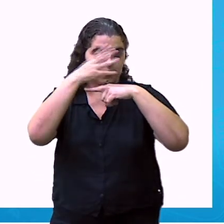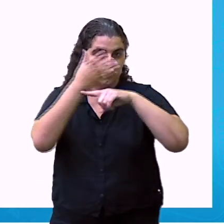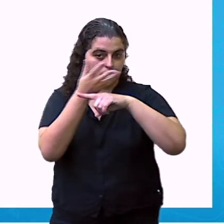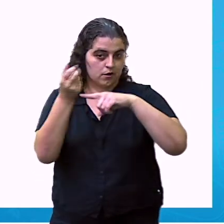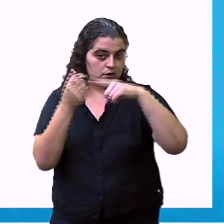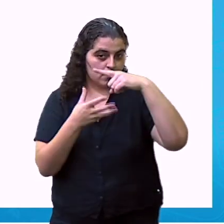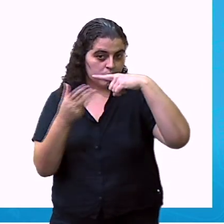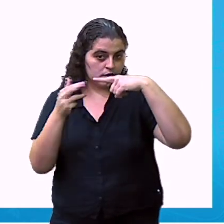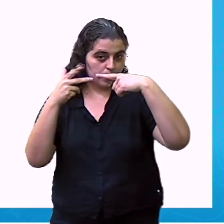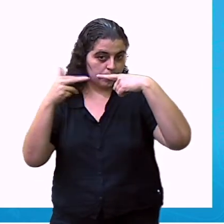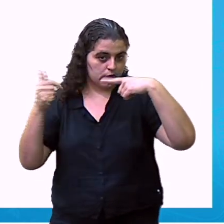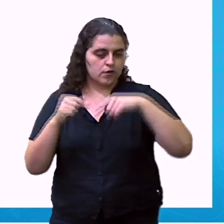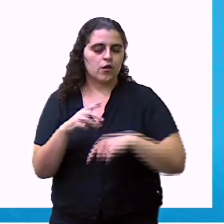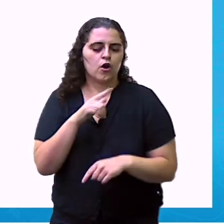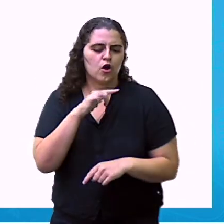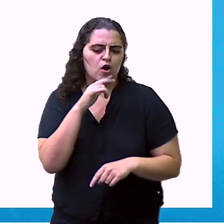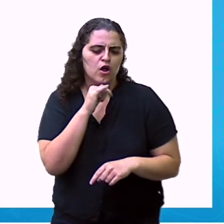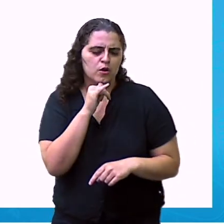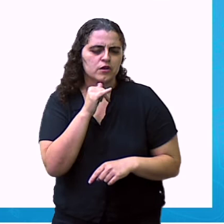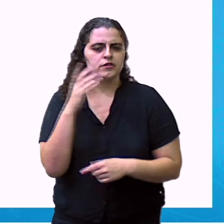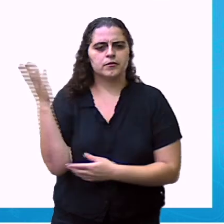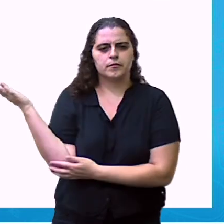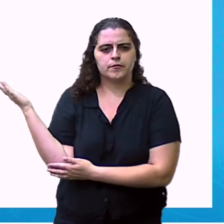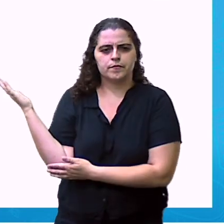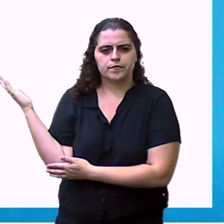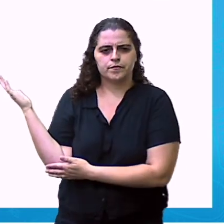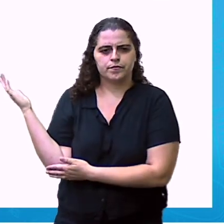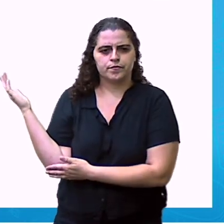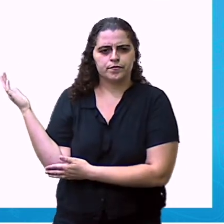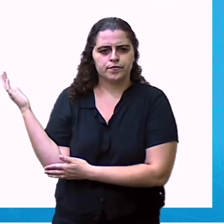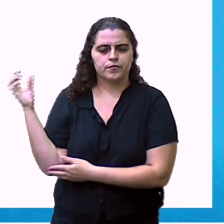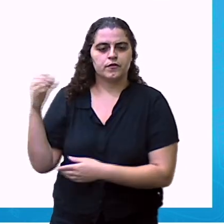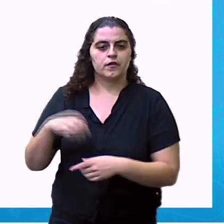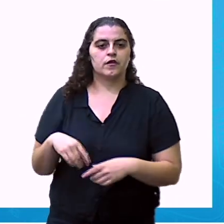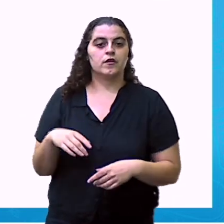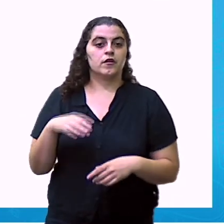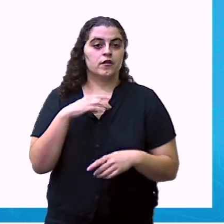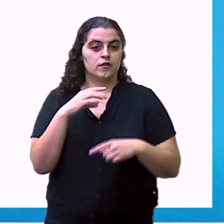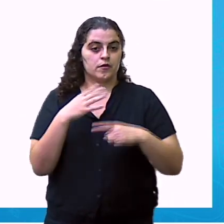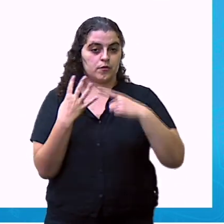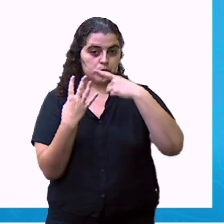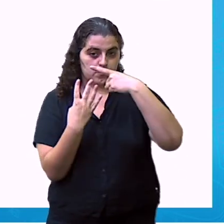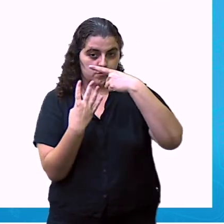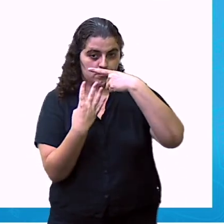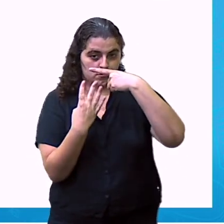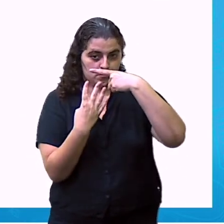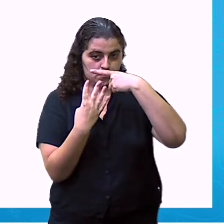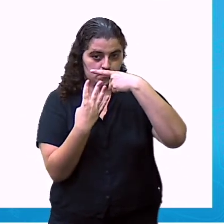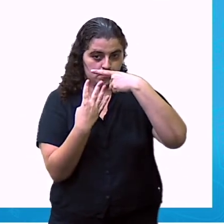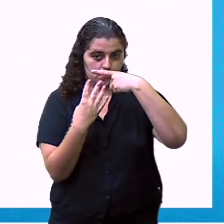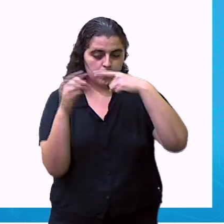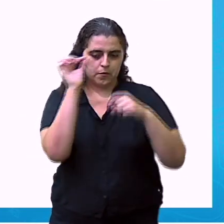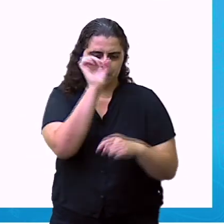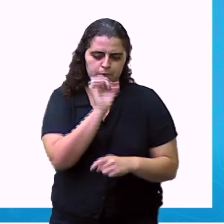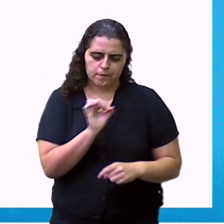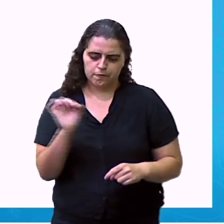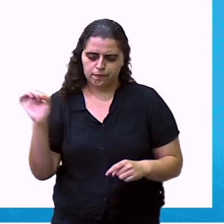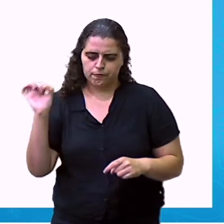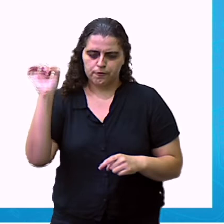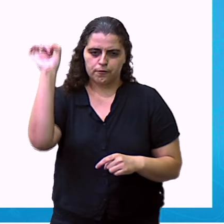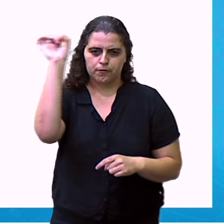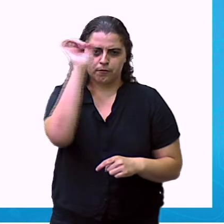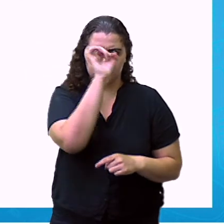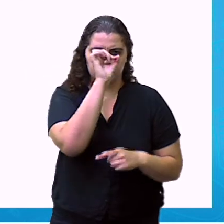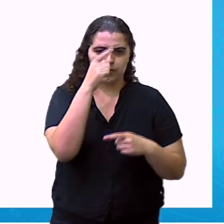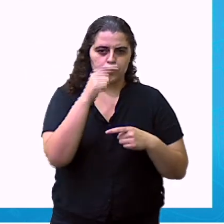no caso, uma figura que foi fracionada em 4 partes, que é o nosso denominador, e nós